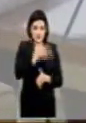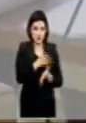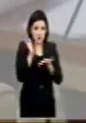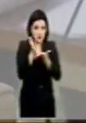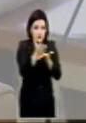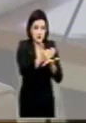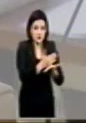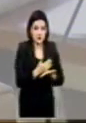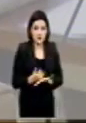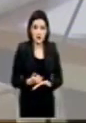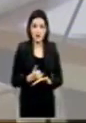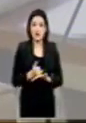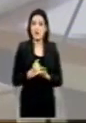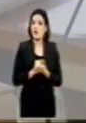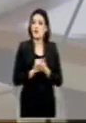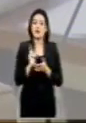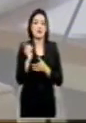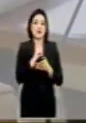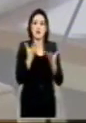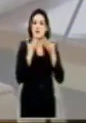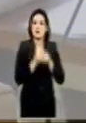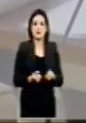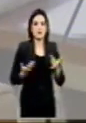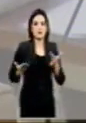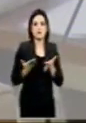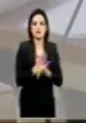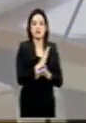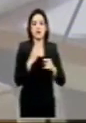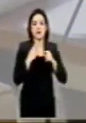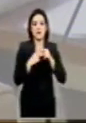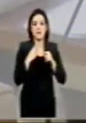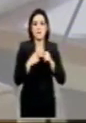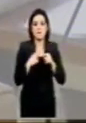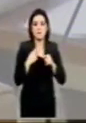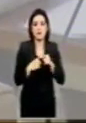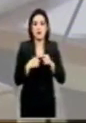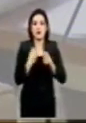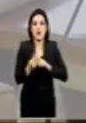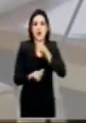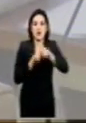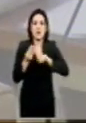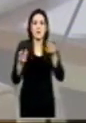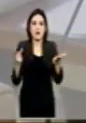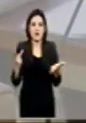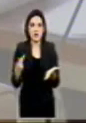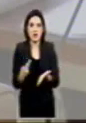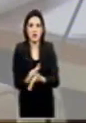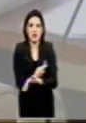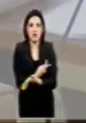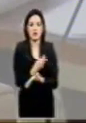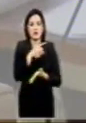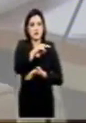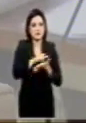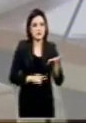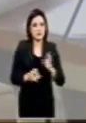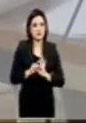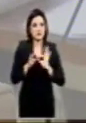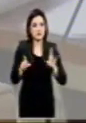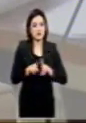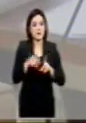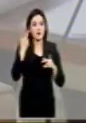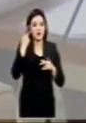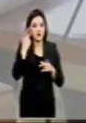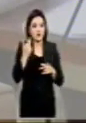admitem convalidação, pois a eficácia prospectiva da apreciação judicial e a própria natureza desses elementos